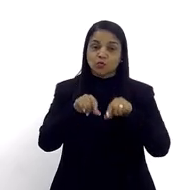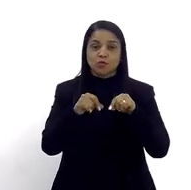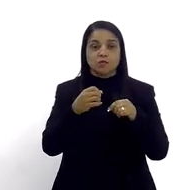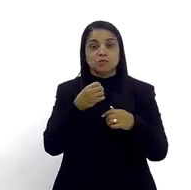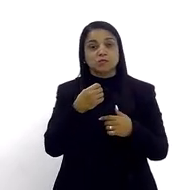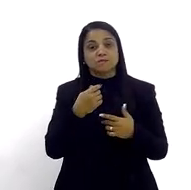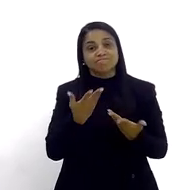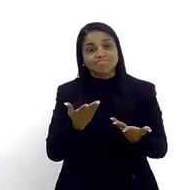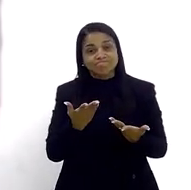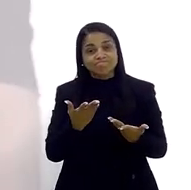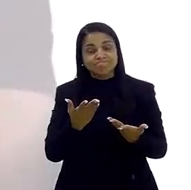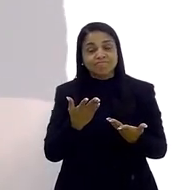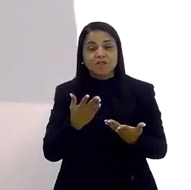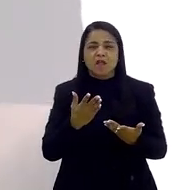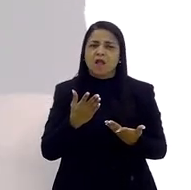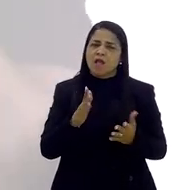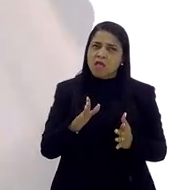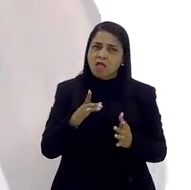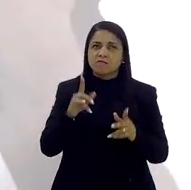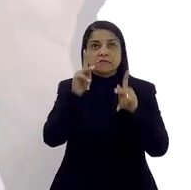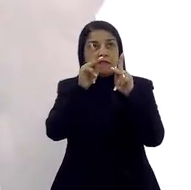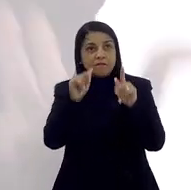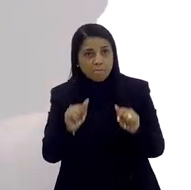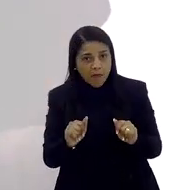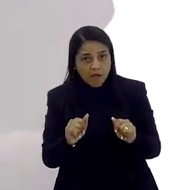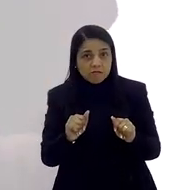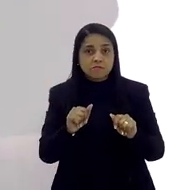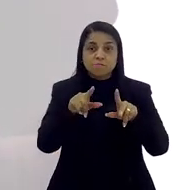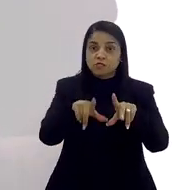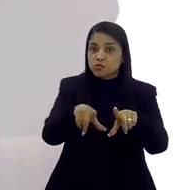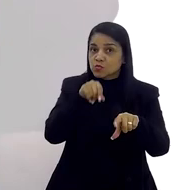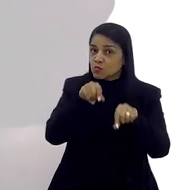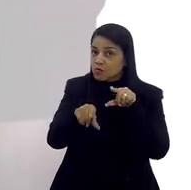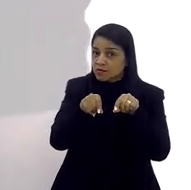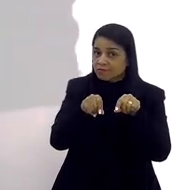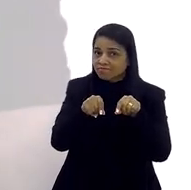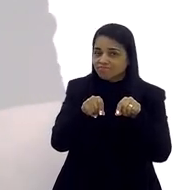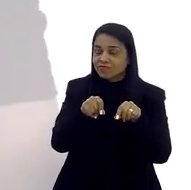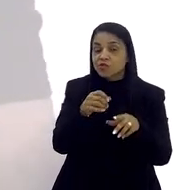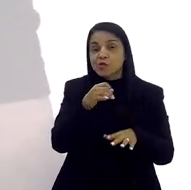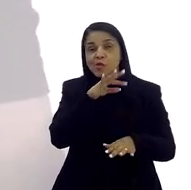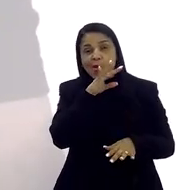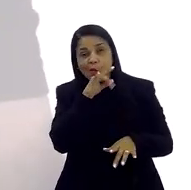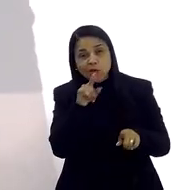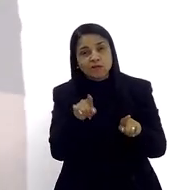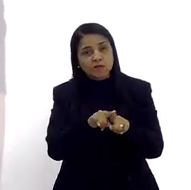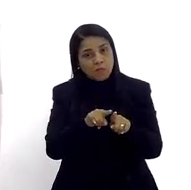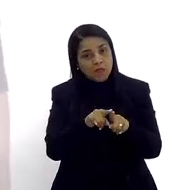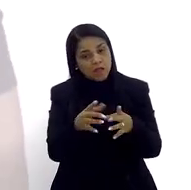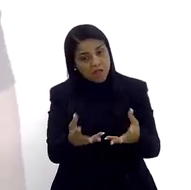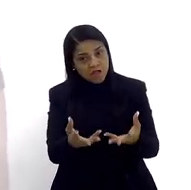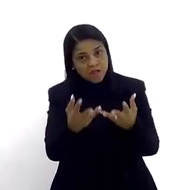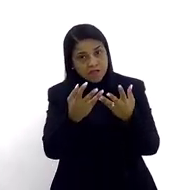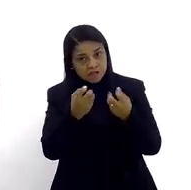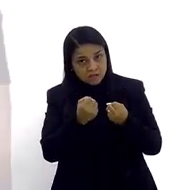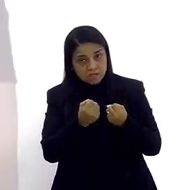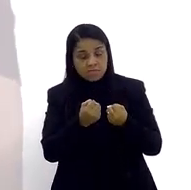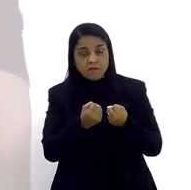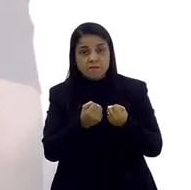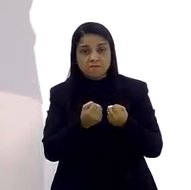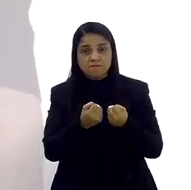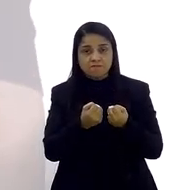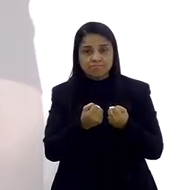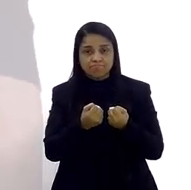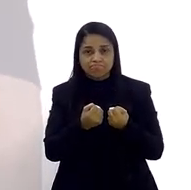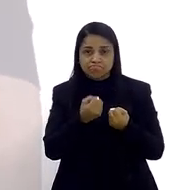uma escolha sua é lógico que você tava em paz para fazer essas escolhas e o que vê é de ruim também receba de uma